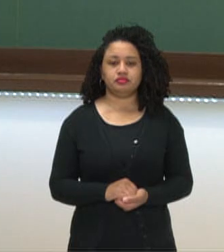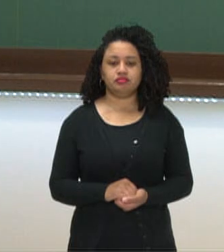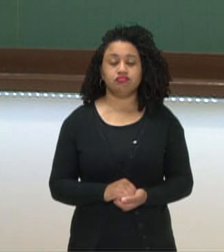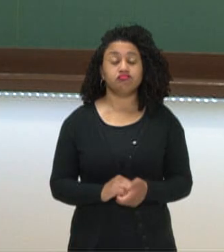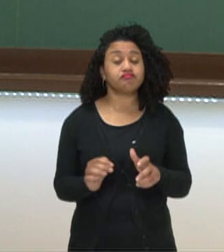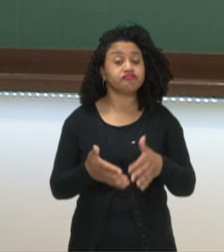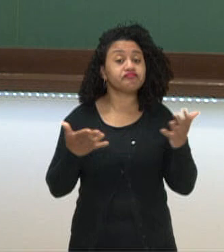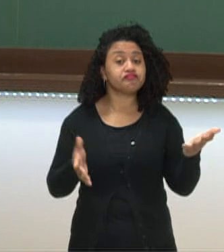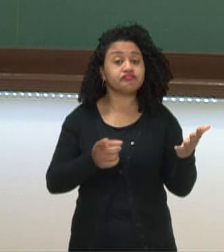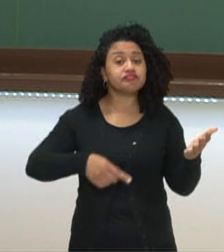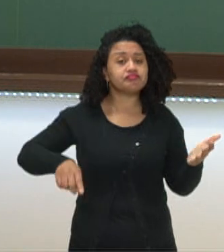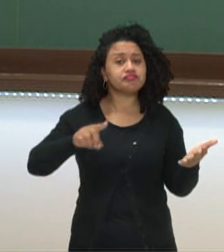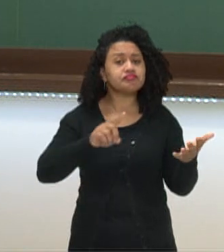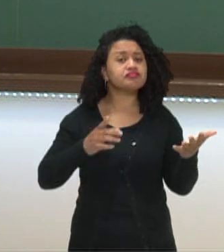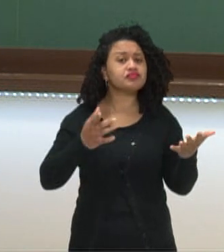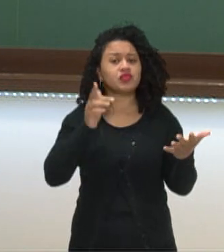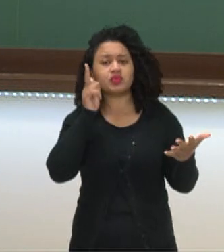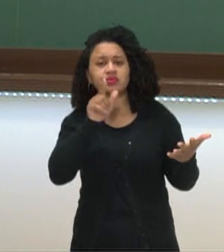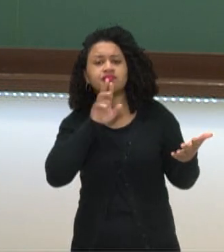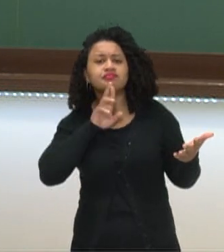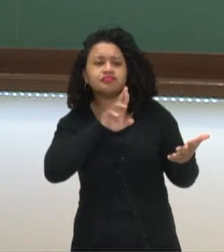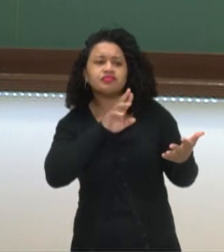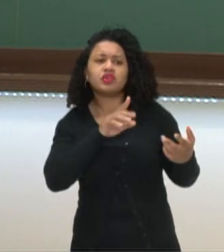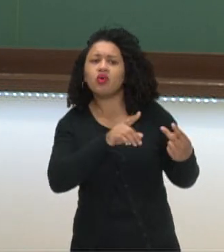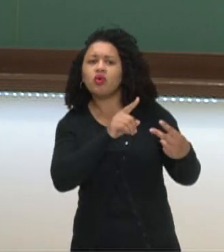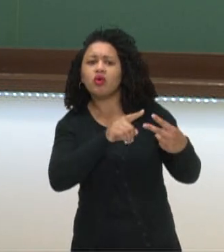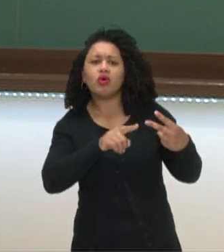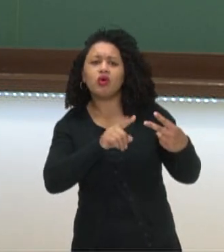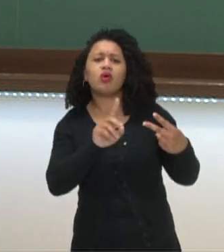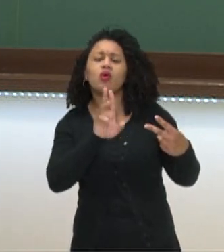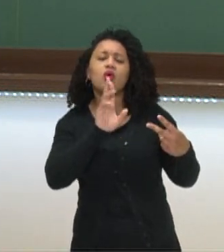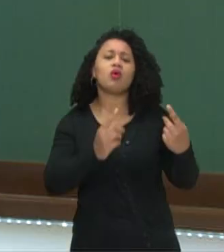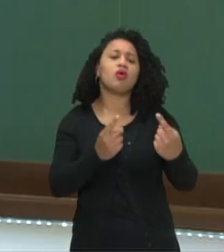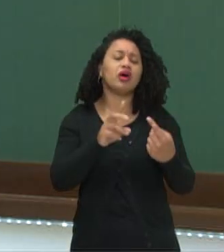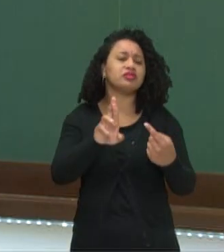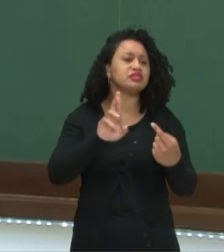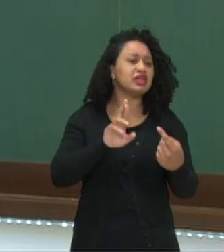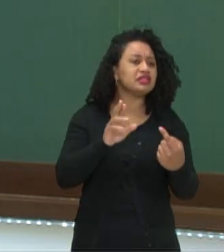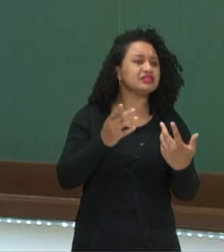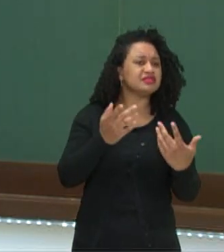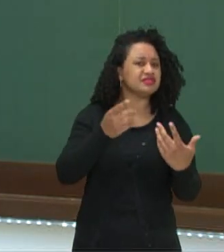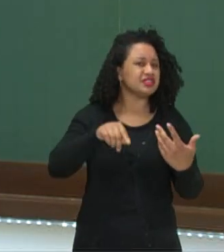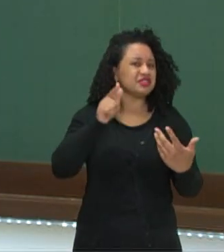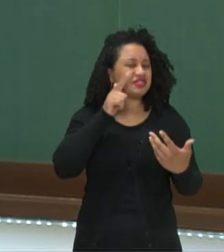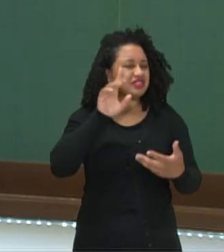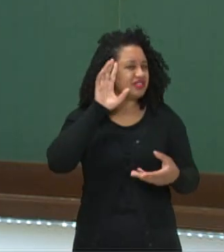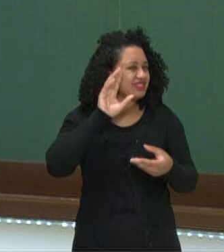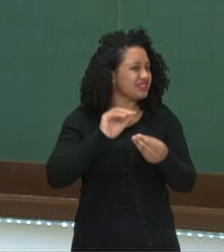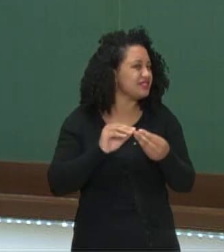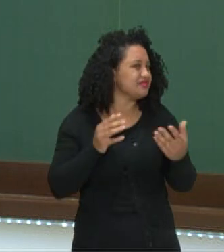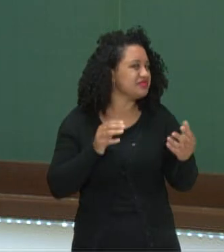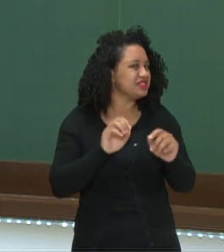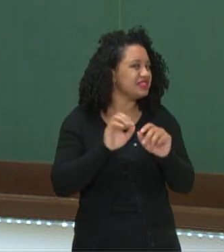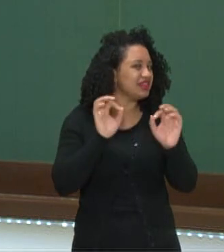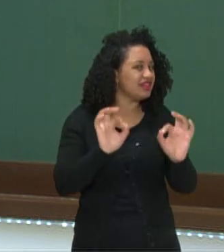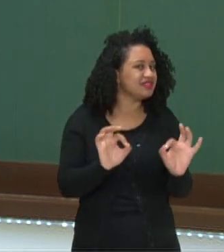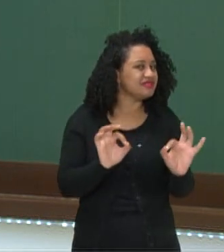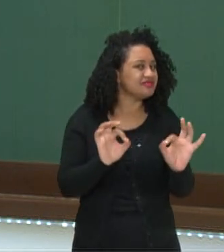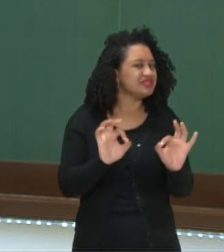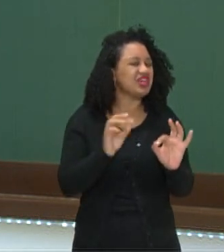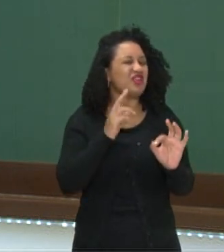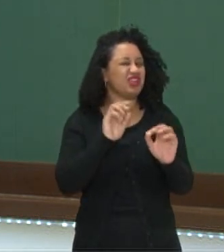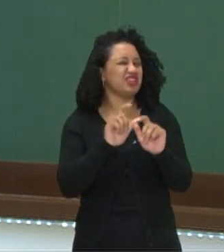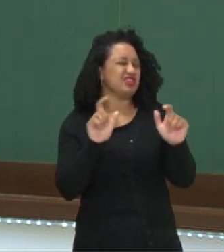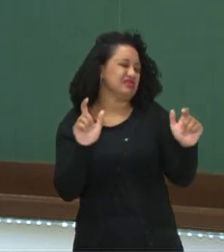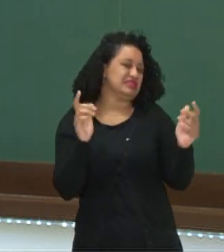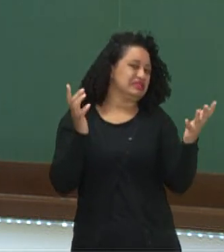E aí, meus queridos, conseguiram fazer? Será que caiu na minha pegadinha? Eu acho que a maioria deve ter caído,